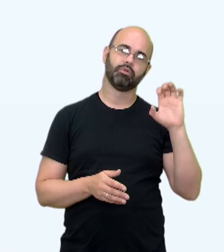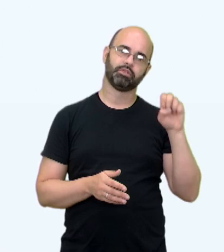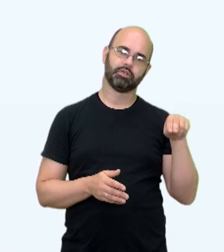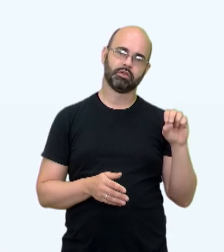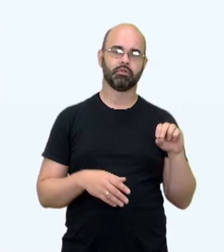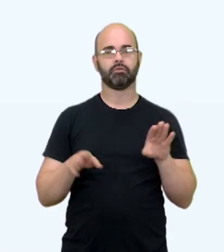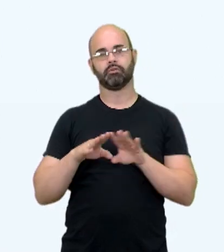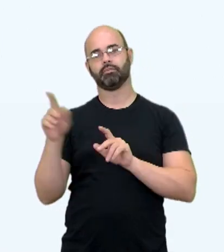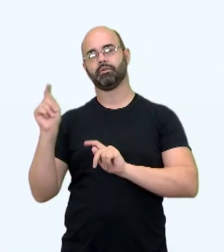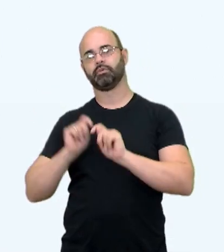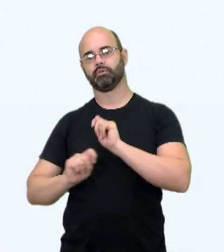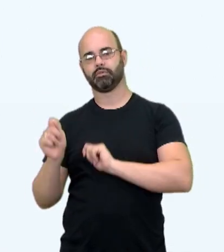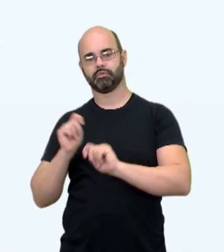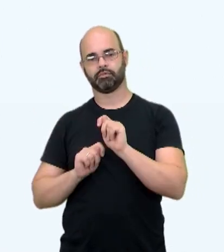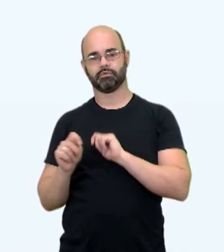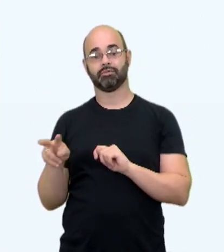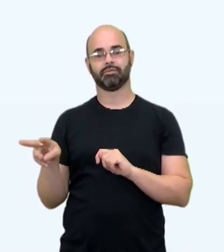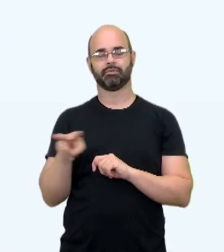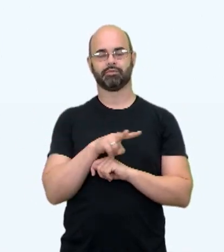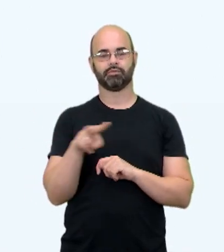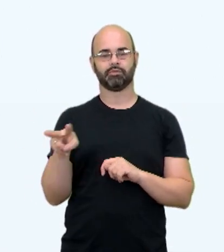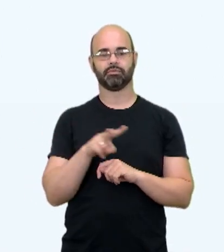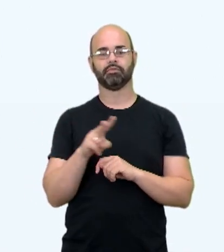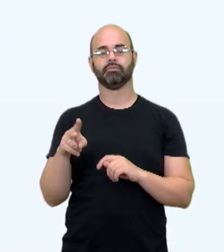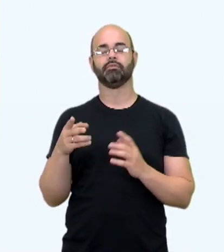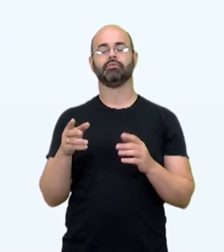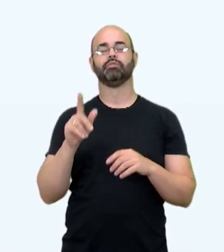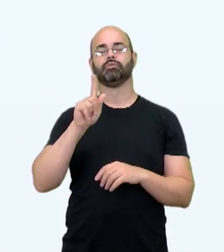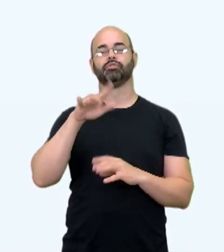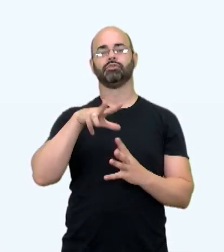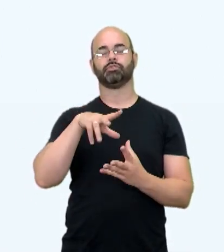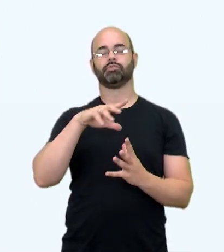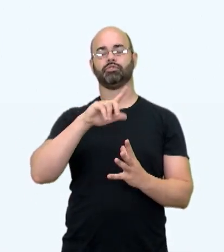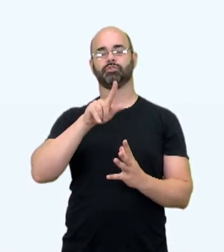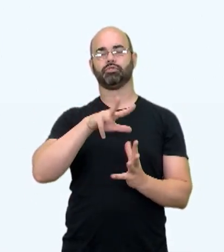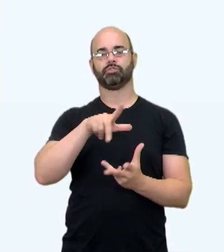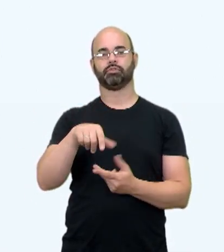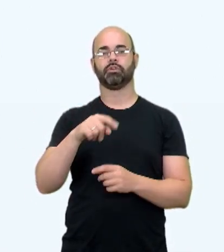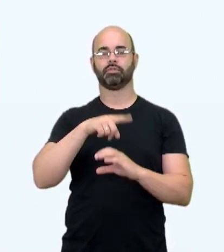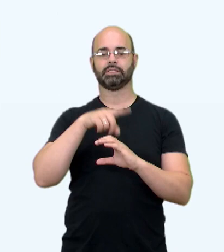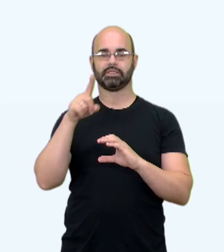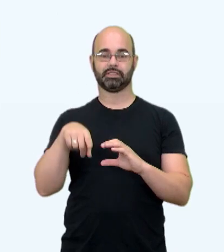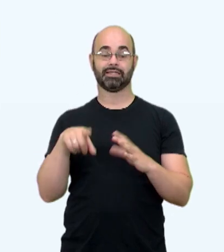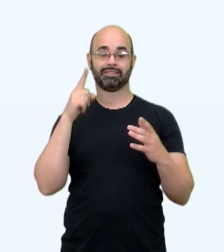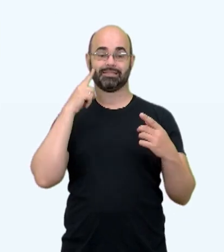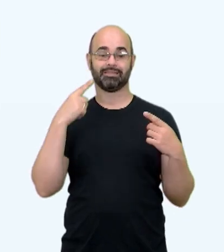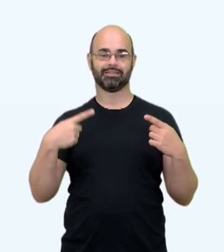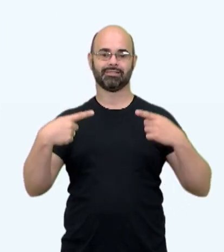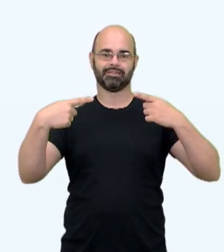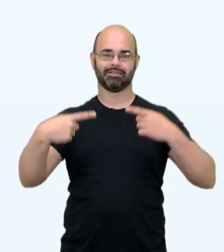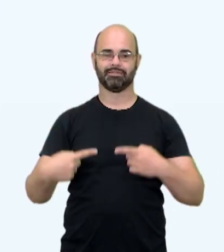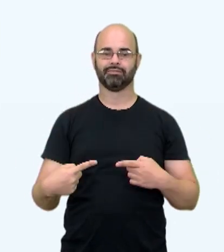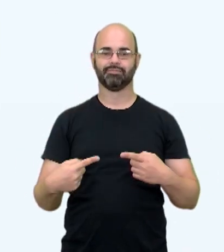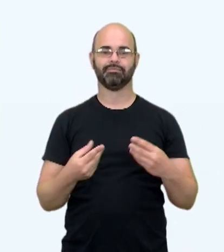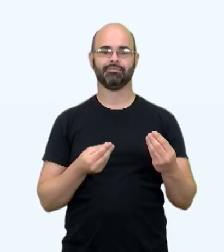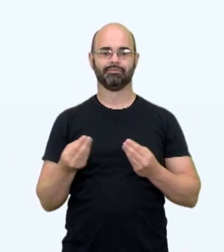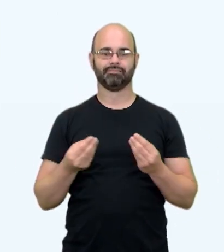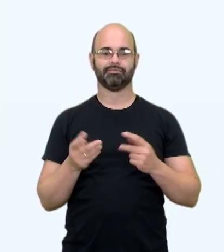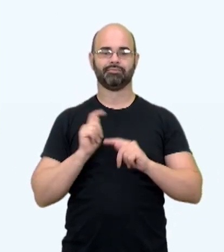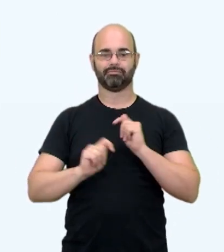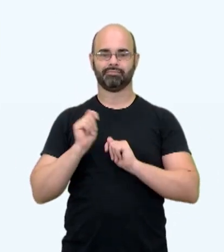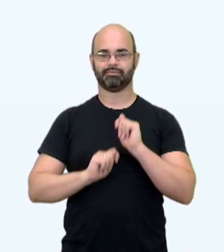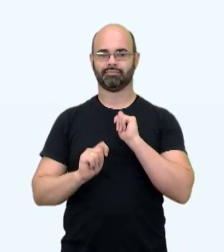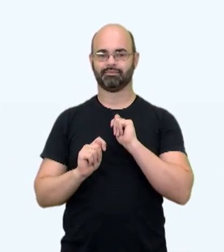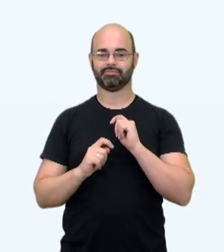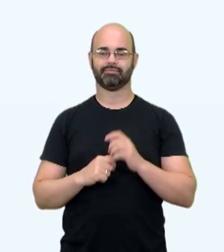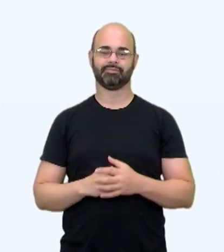economista, ambos professores do Instituto de Geociências, falando. Então, o economista vai falar dos desafios colocados por esse conceito para a economia. A economia é